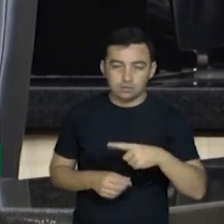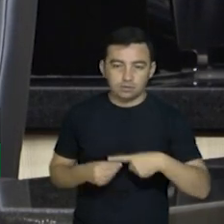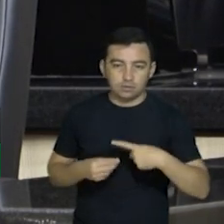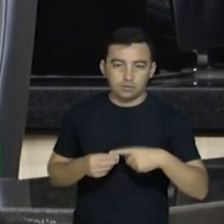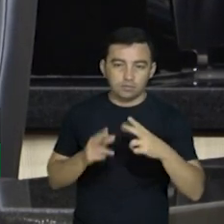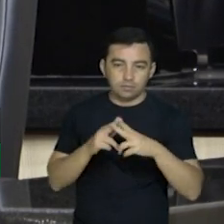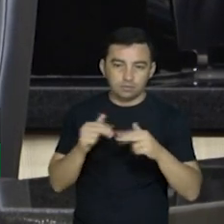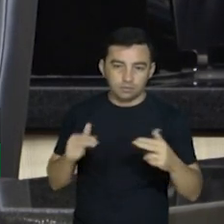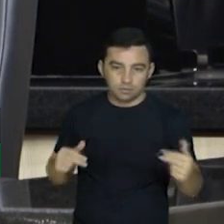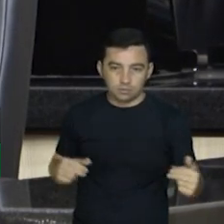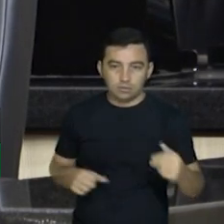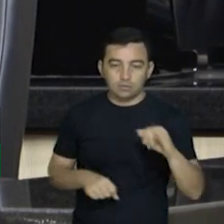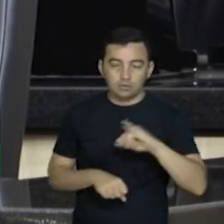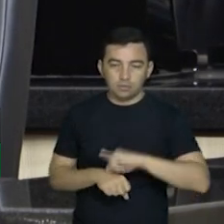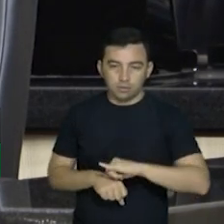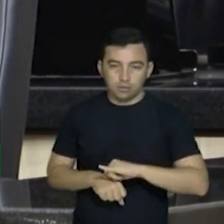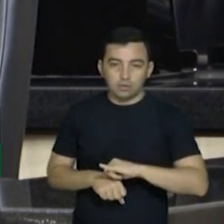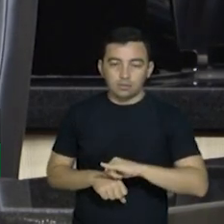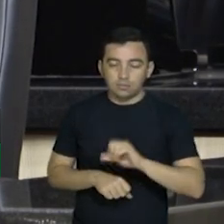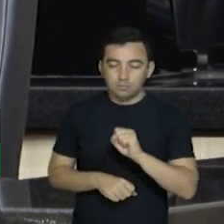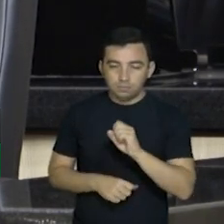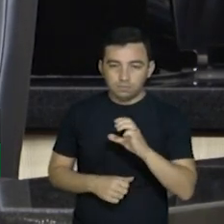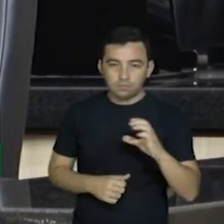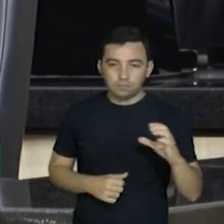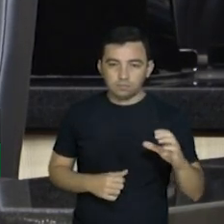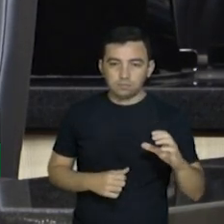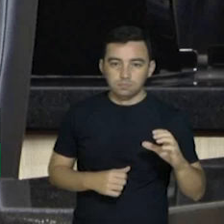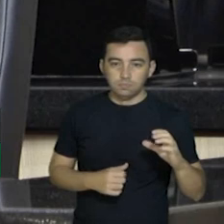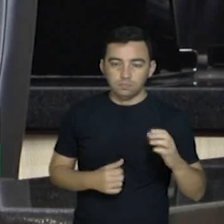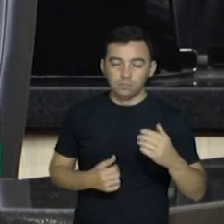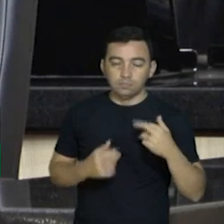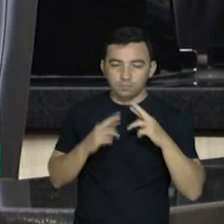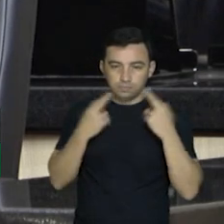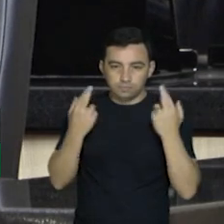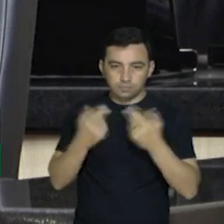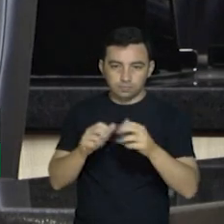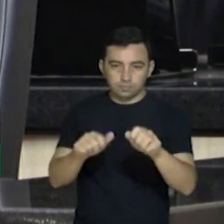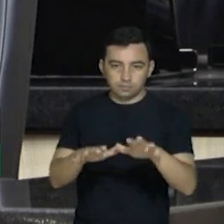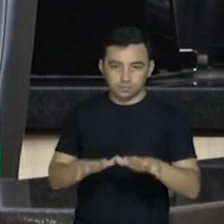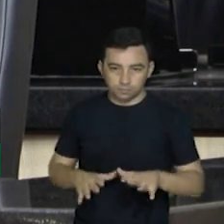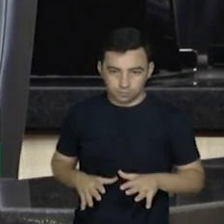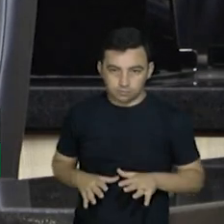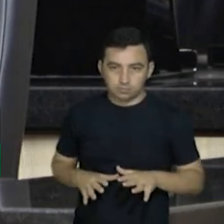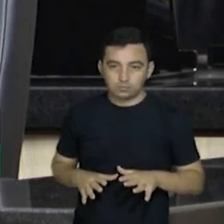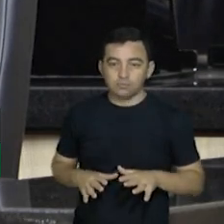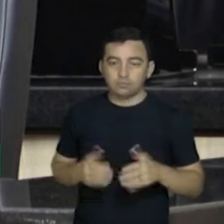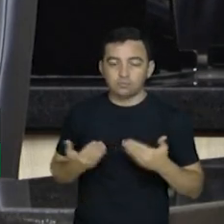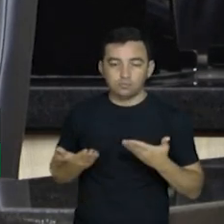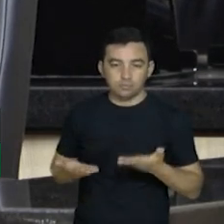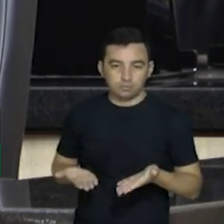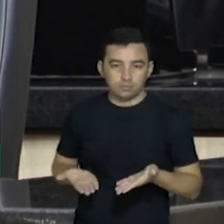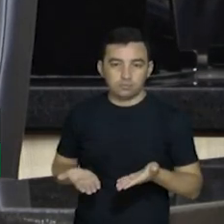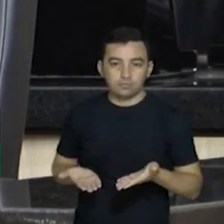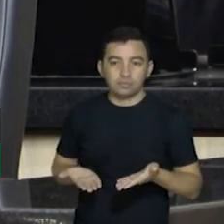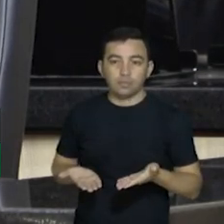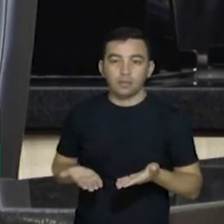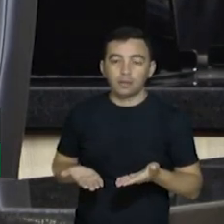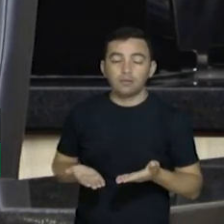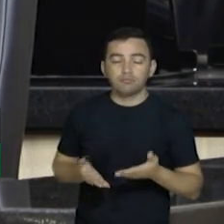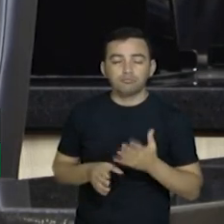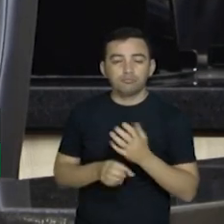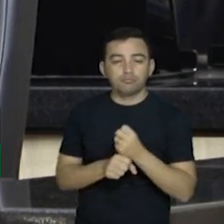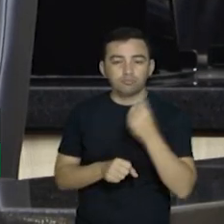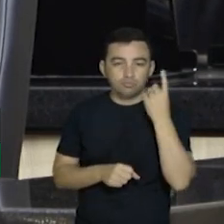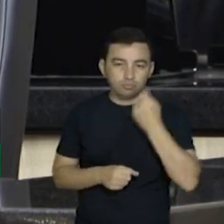Florianópolis capital do Estado de Santa Catarina reuniu-se a Assembleia Legislativa em sessão ordinária havendo corum regimental